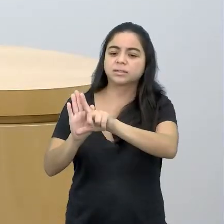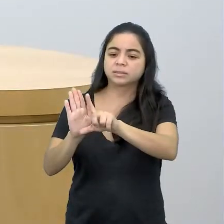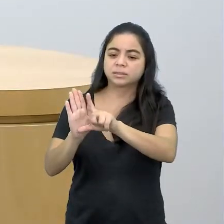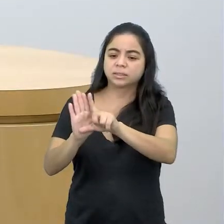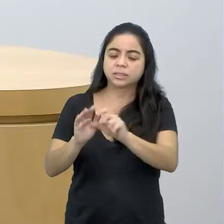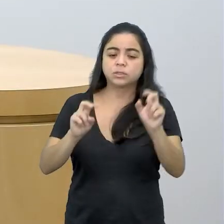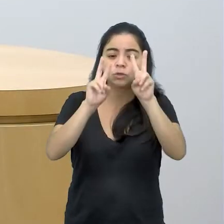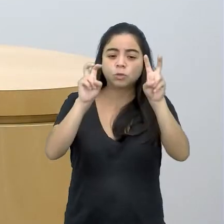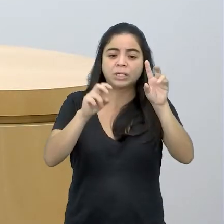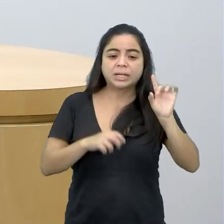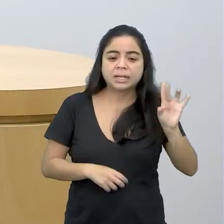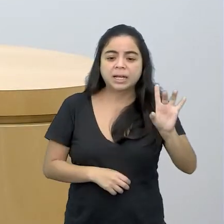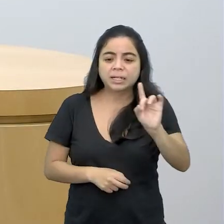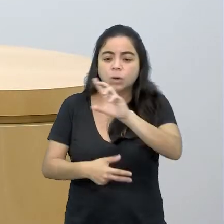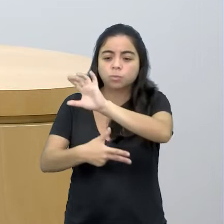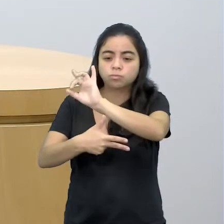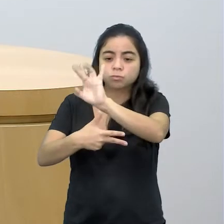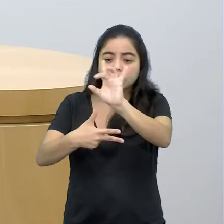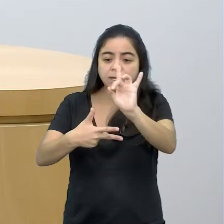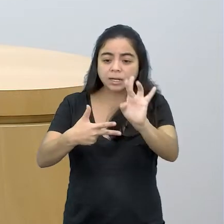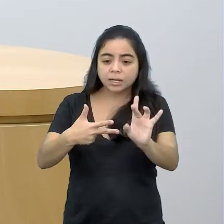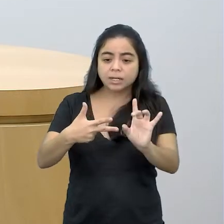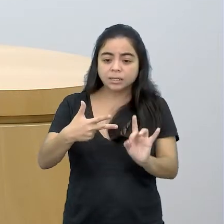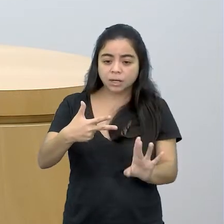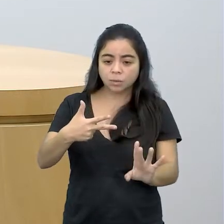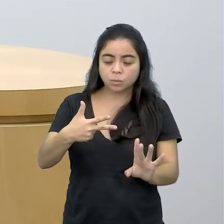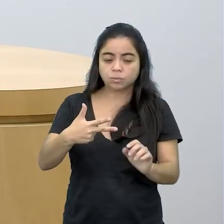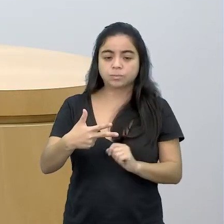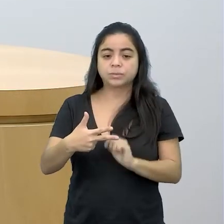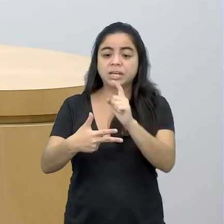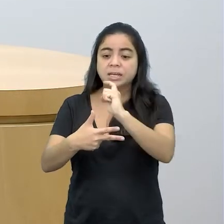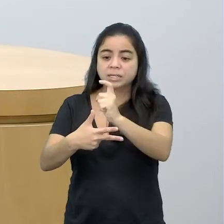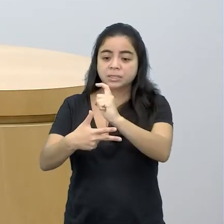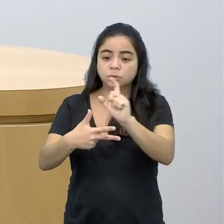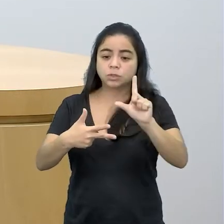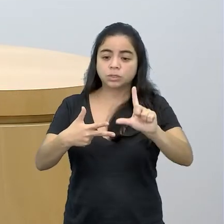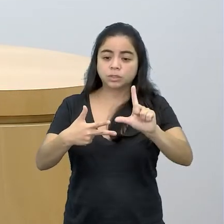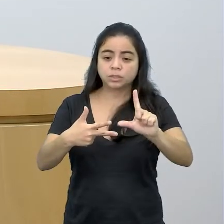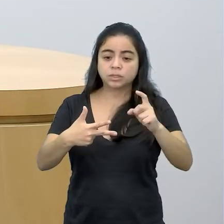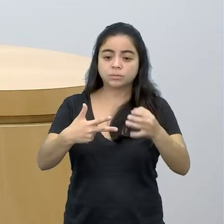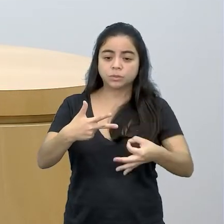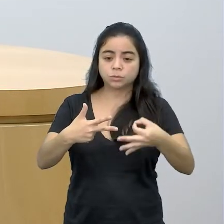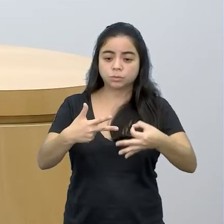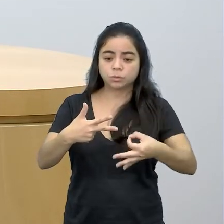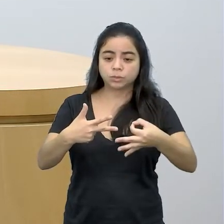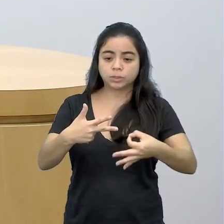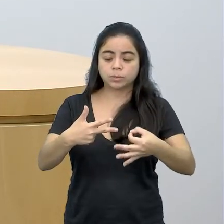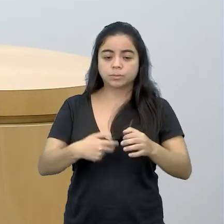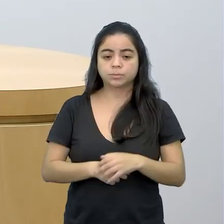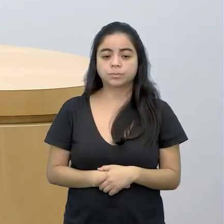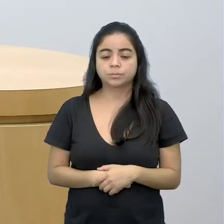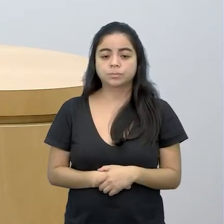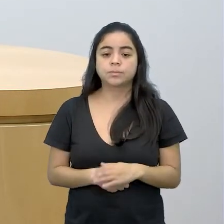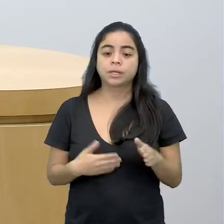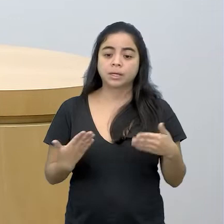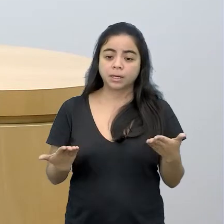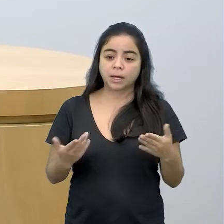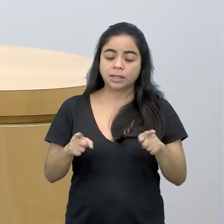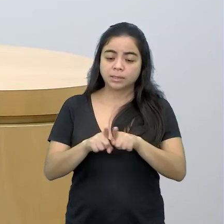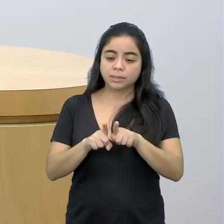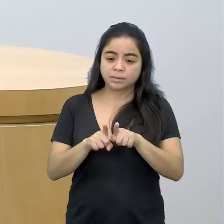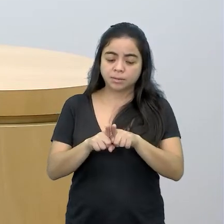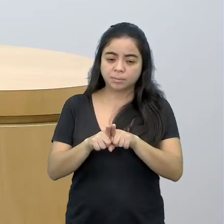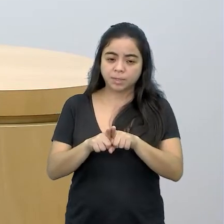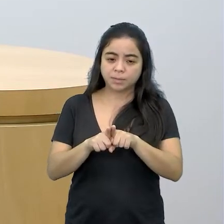respeito de cada um desses três poderes, o executivo, o legislativo e o judiciário. Então, a gente entra lá